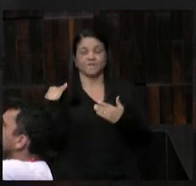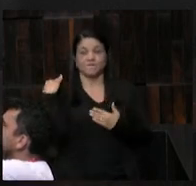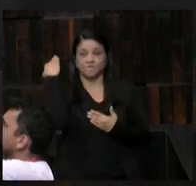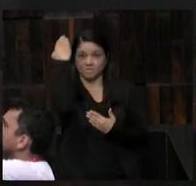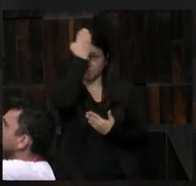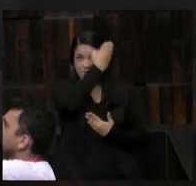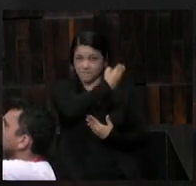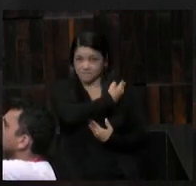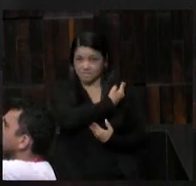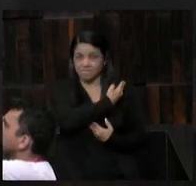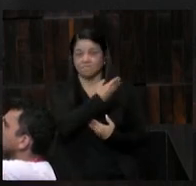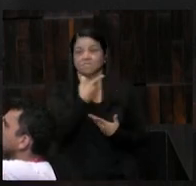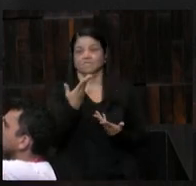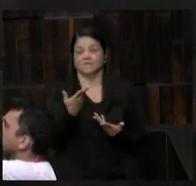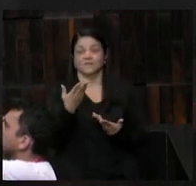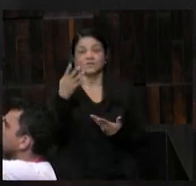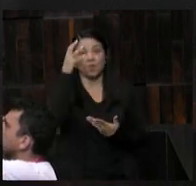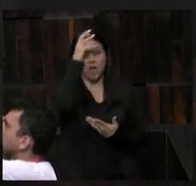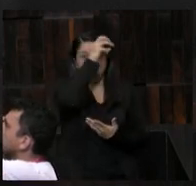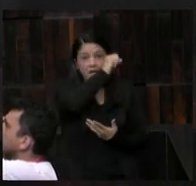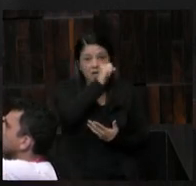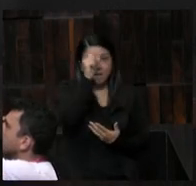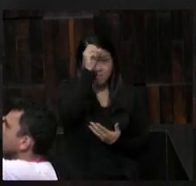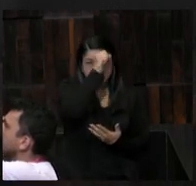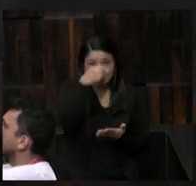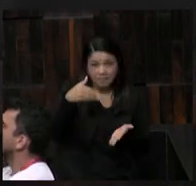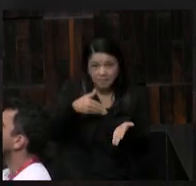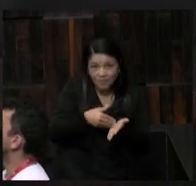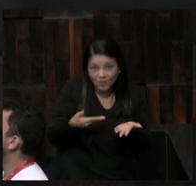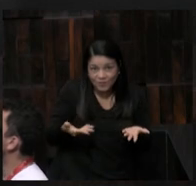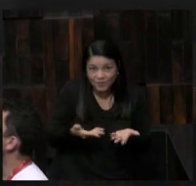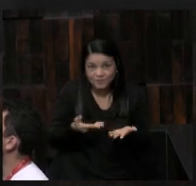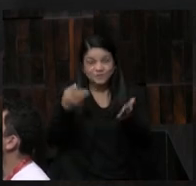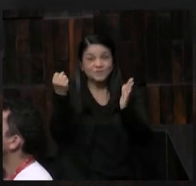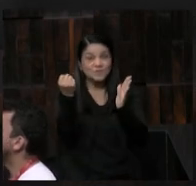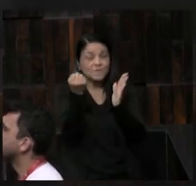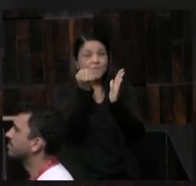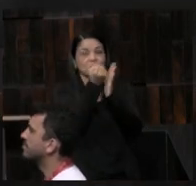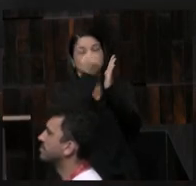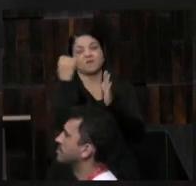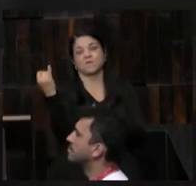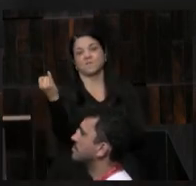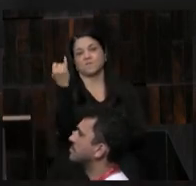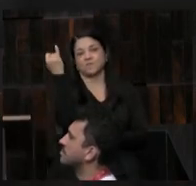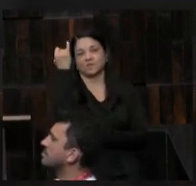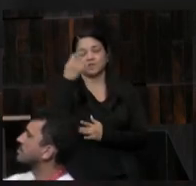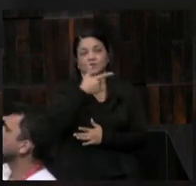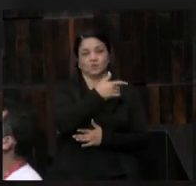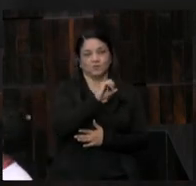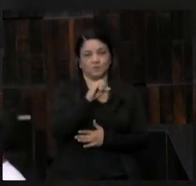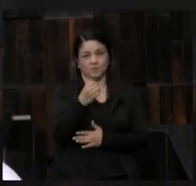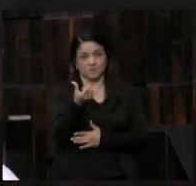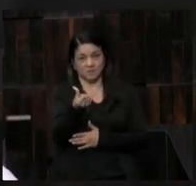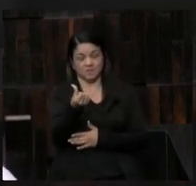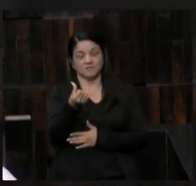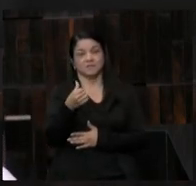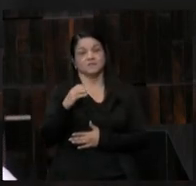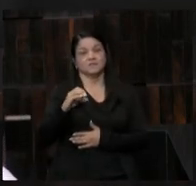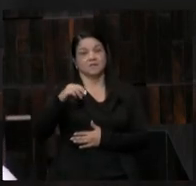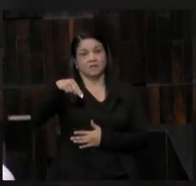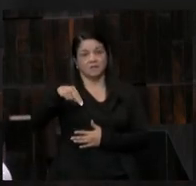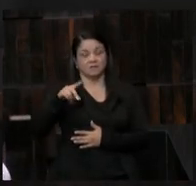hoje. Estão aprendendo. Então, foi um marco importante em 2006, quando a CNBB